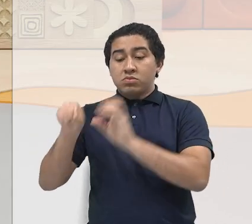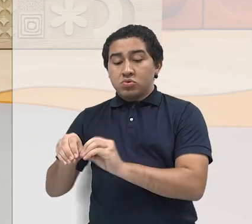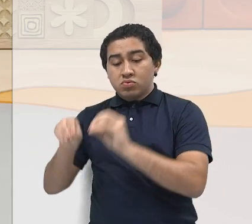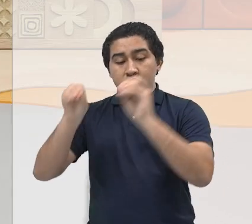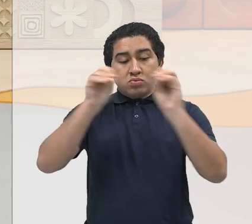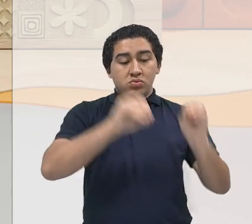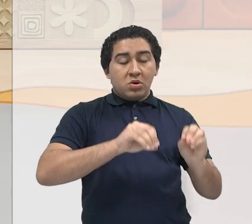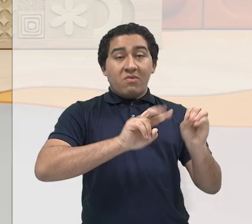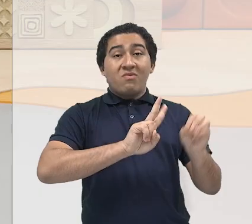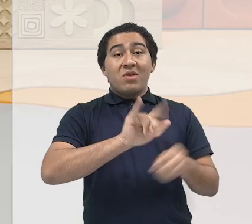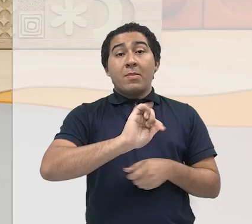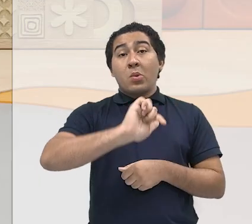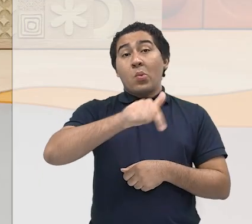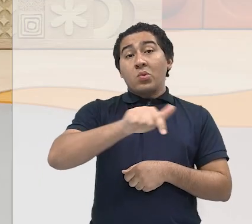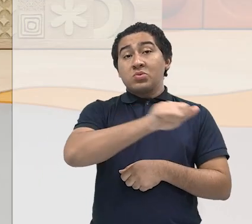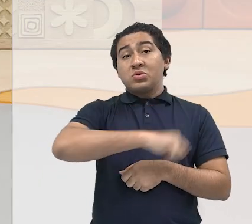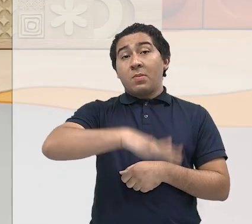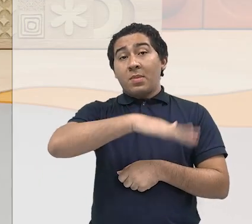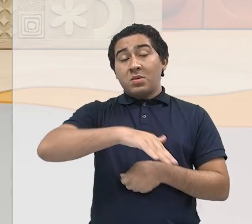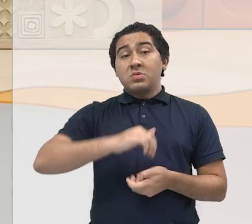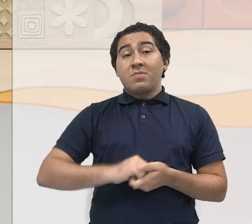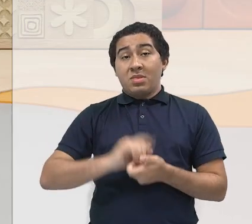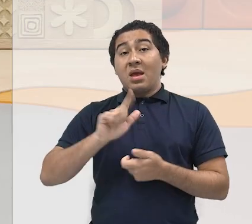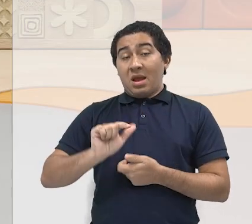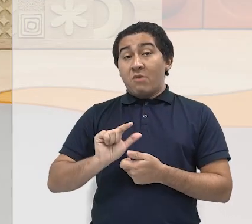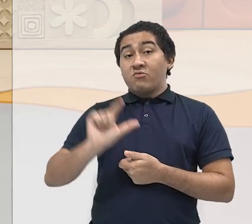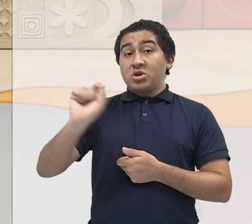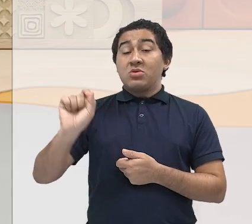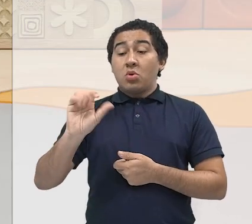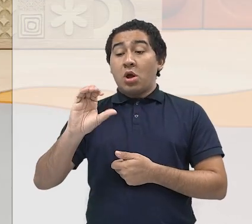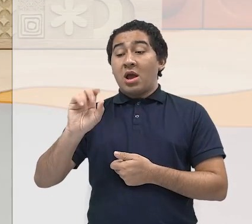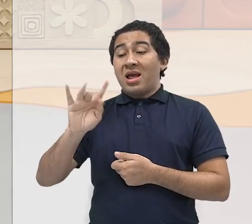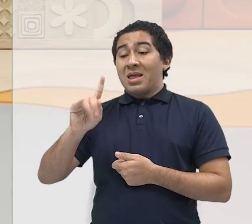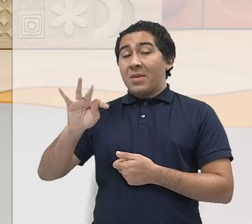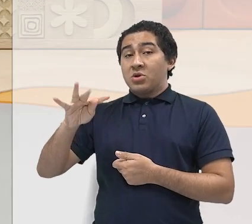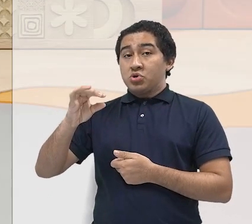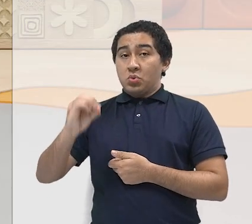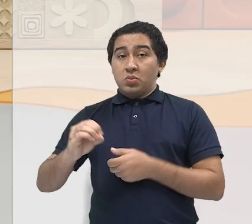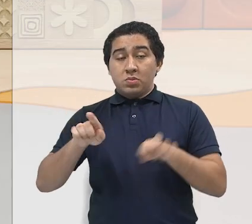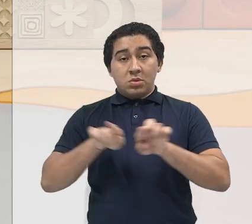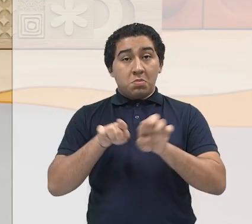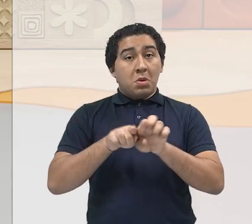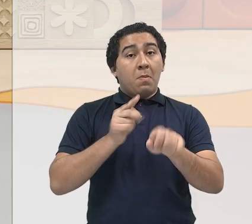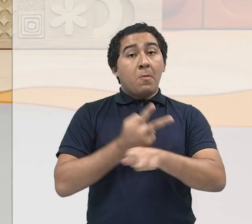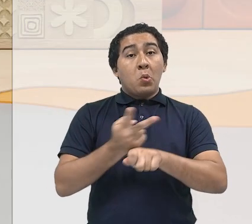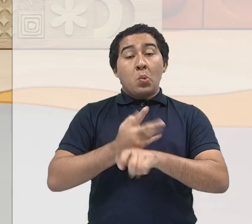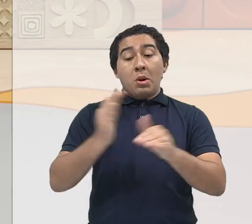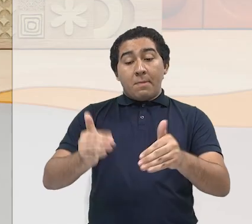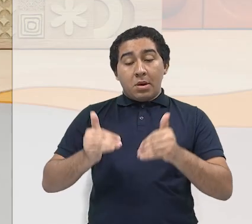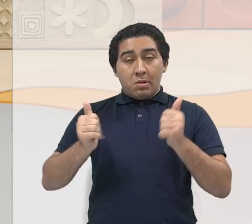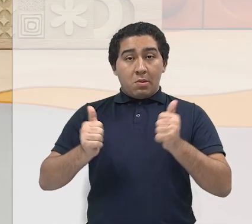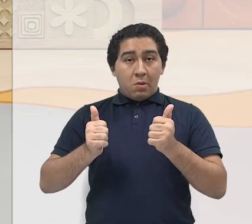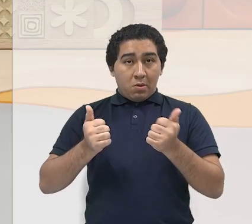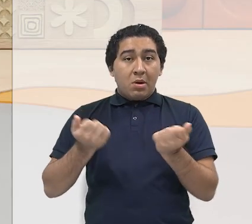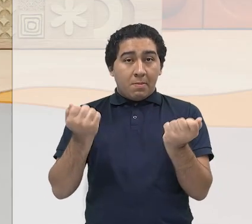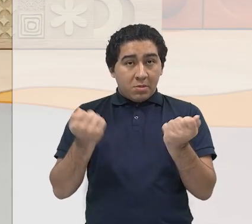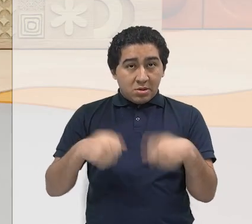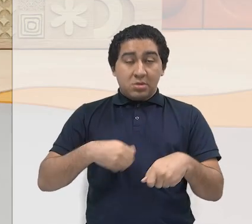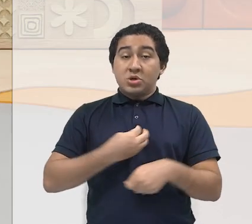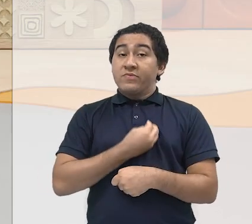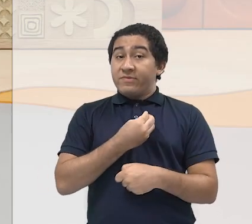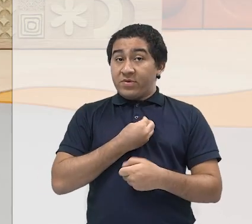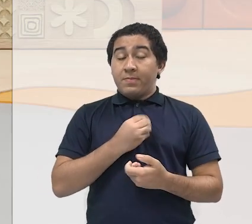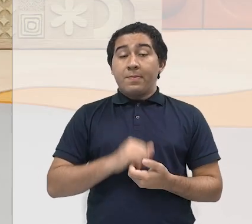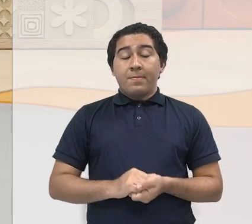para outras regiões. Então, são esses chamados refugiados climáticos que também vão atrás de melhores condições de